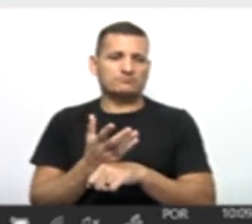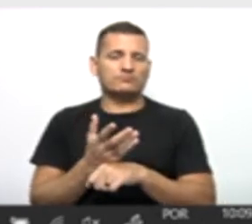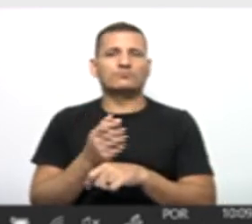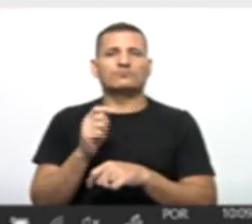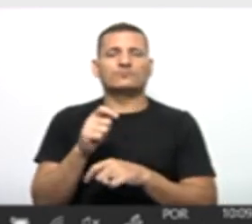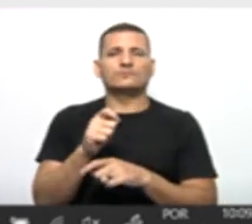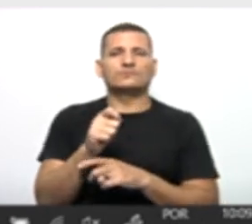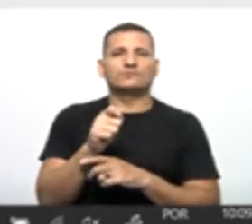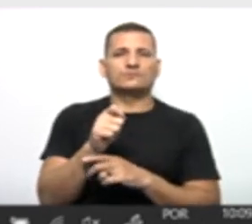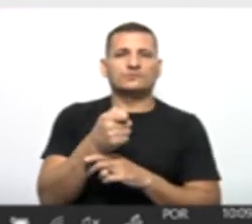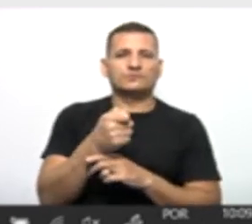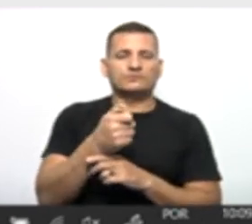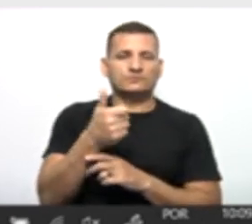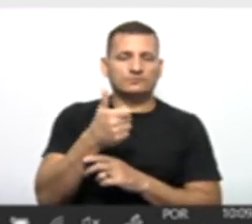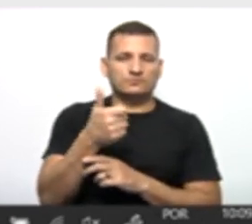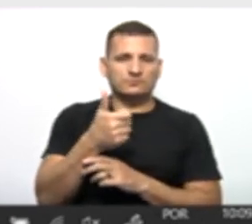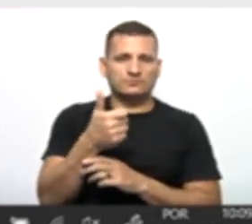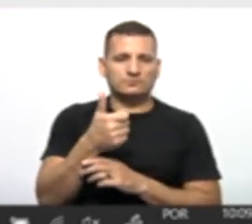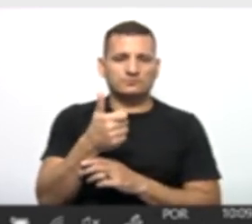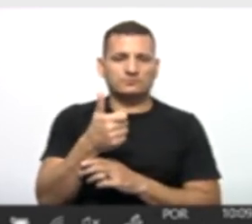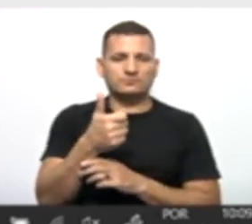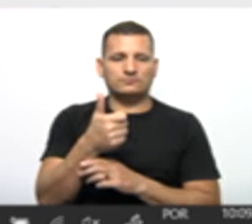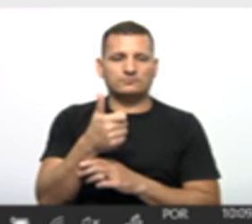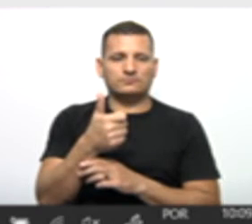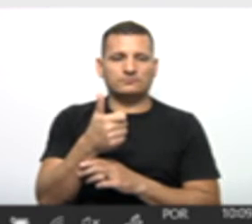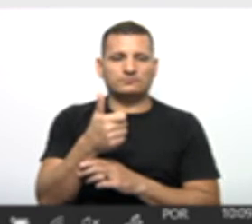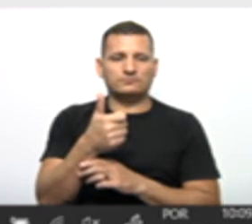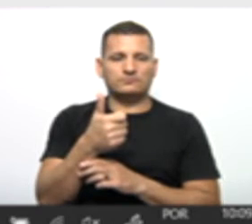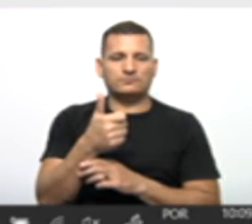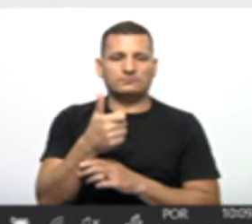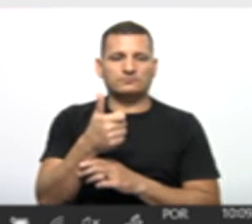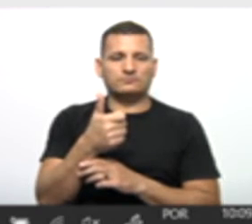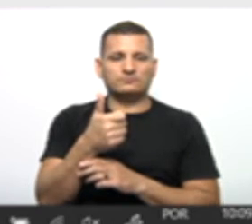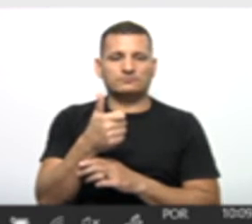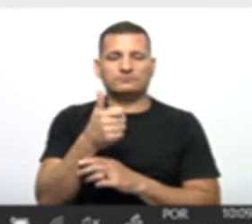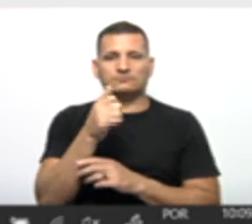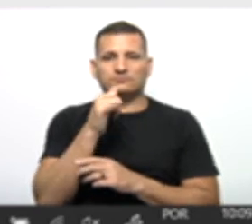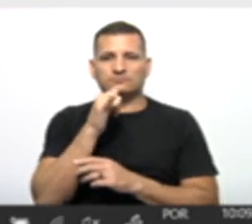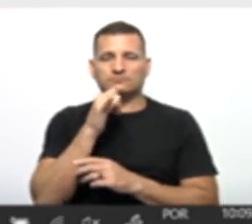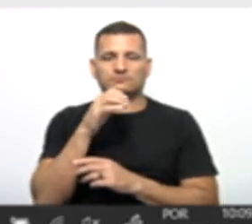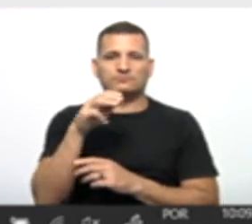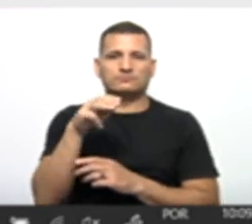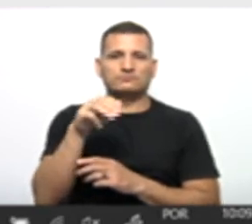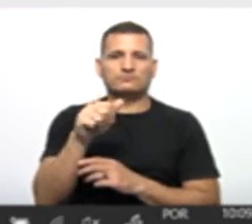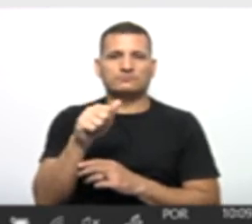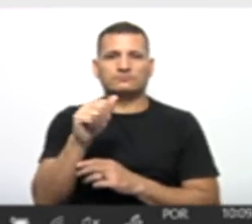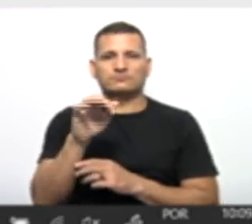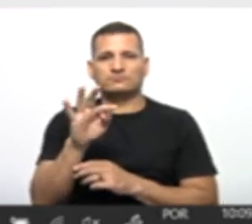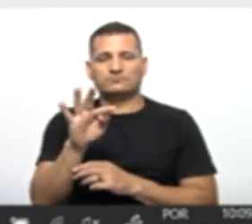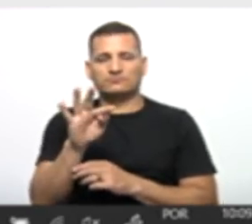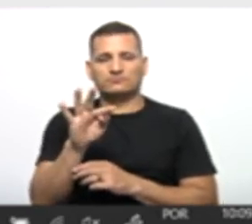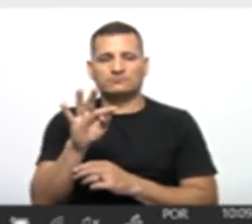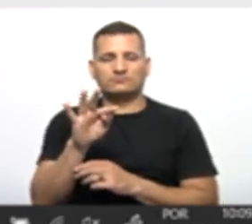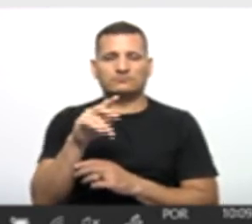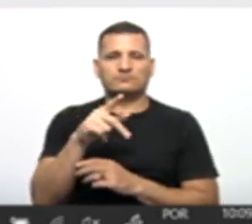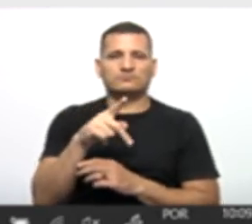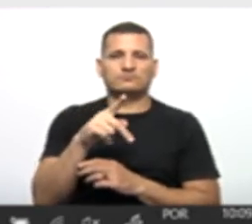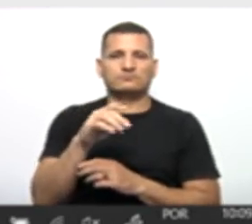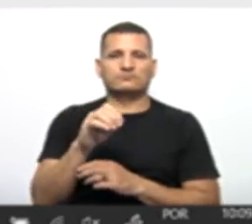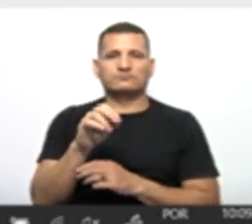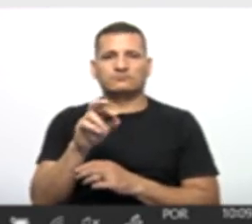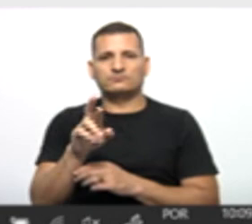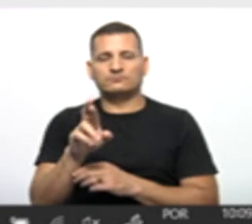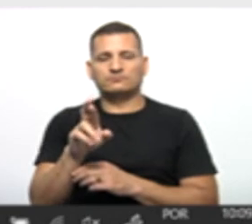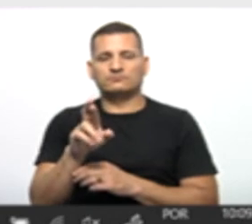chave primária disso aqui, por exemplo, a palavra mate para matemática, POR para português e assim por diante. Aí